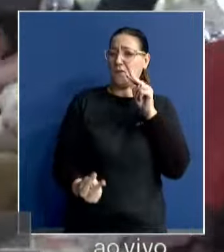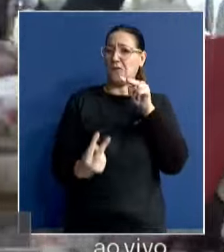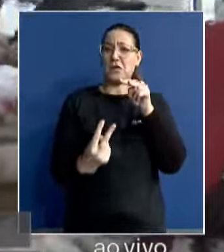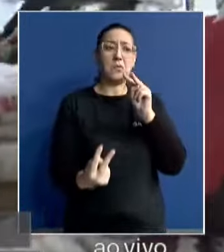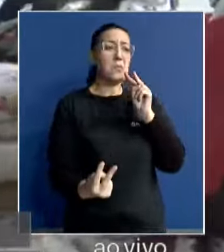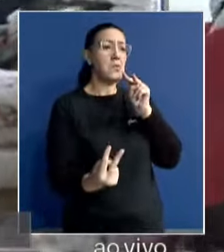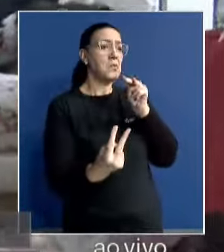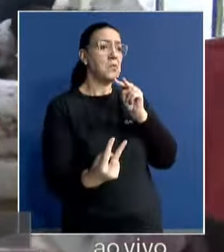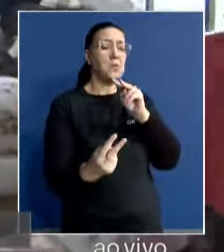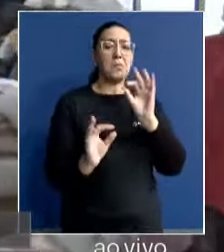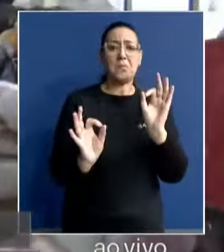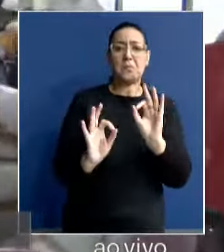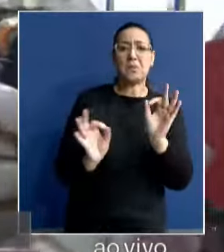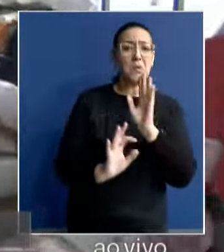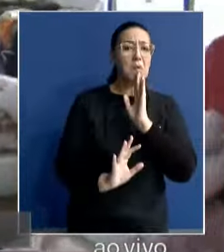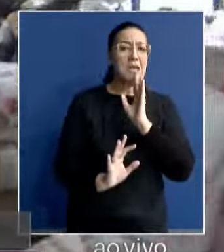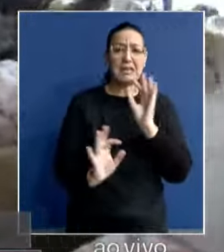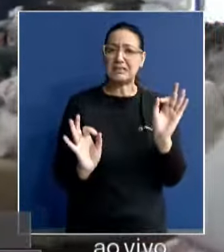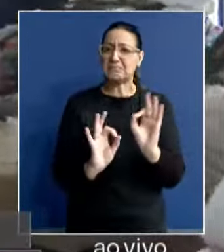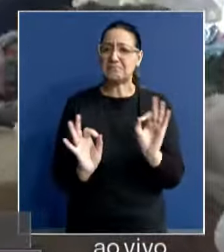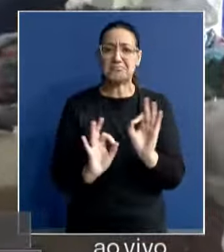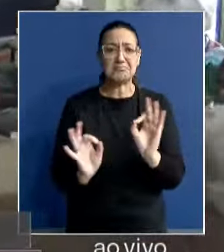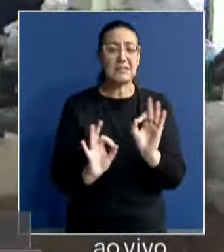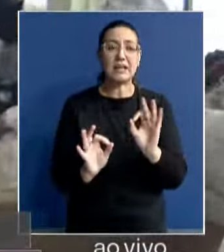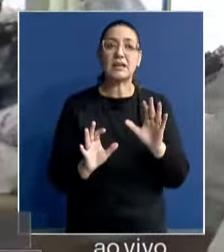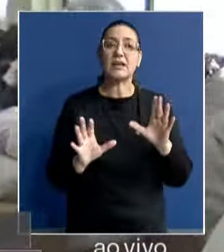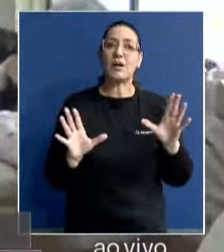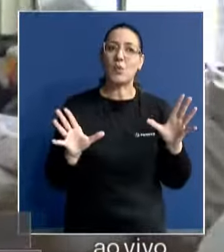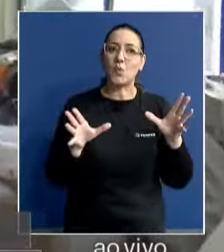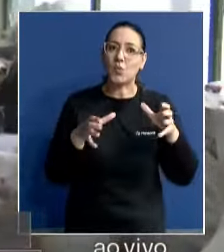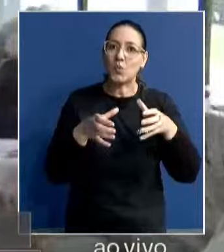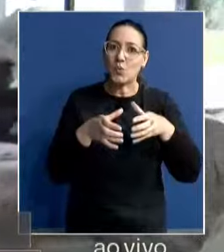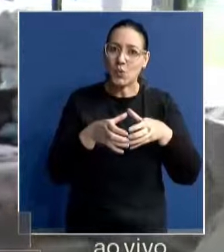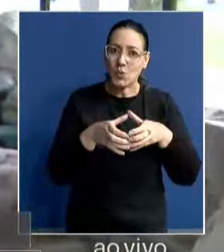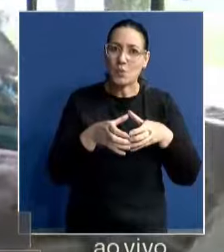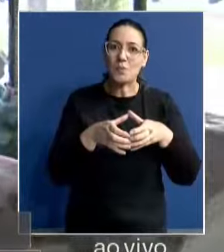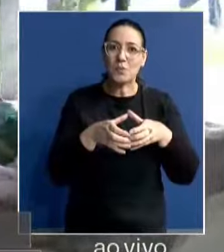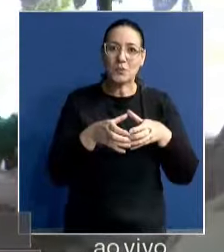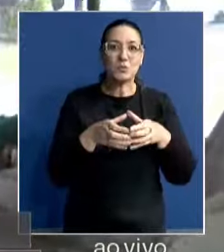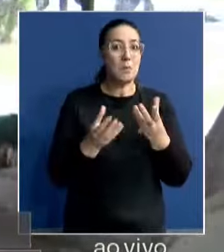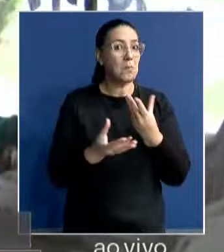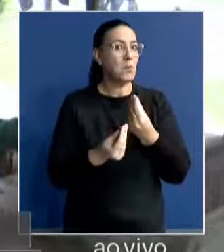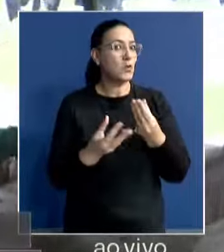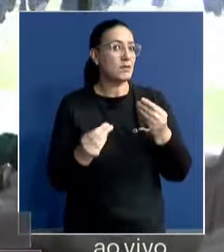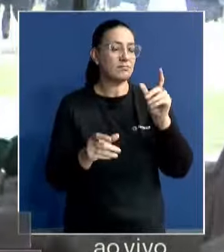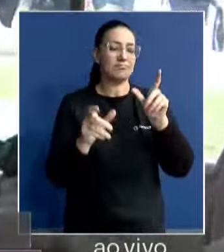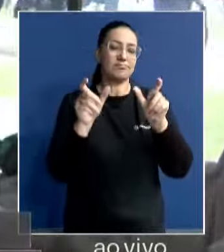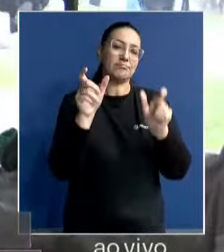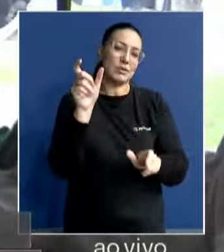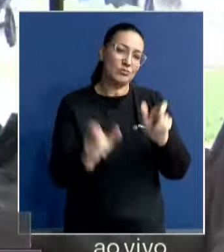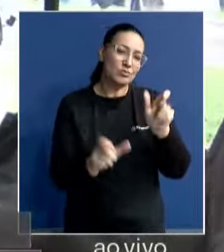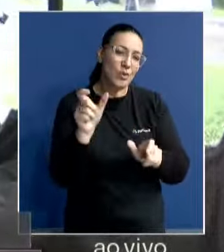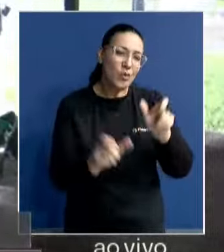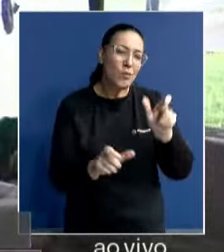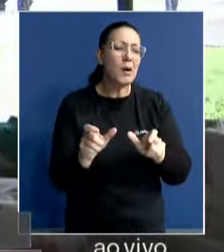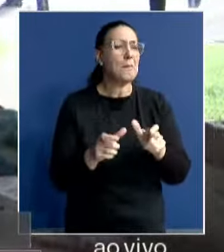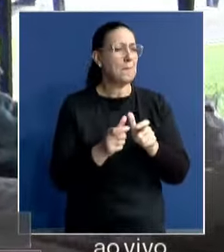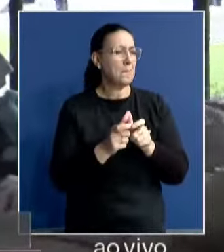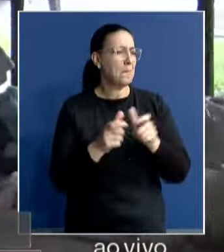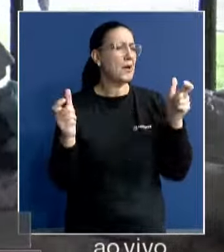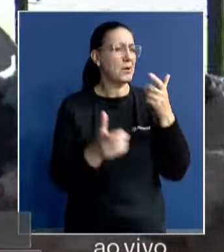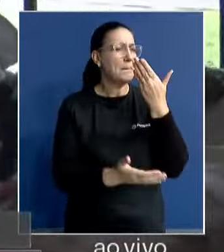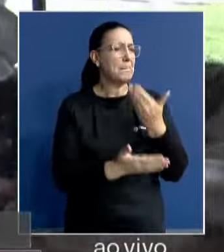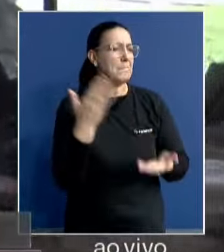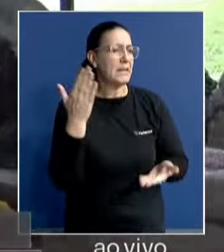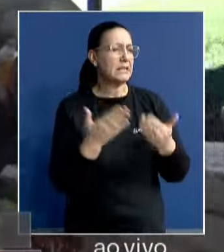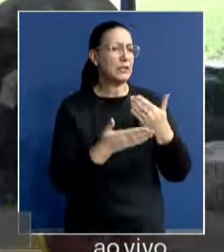formou do nada, né? Se formou num momento, claro, muito delicado para todas essas famílias, a maioria delas perdeu tudo, mas a gente sabe que